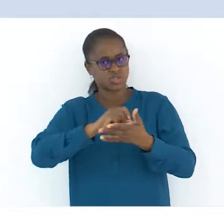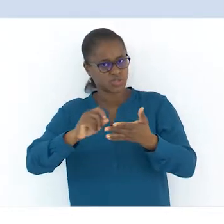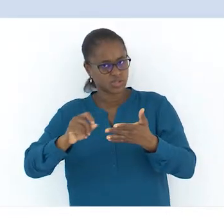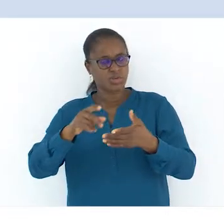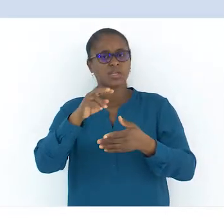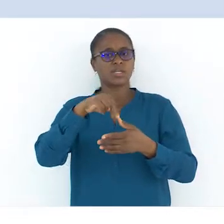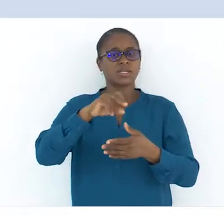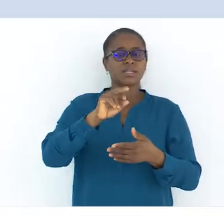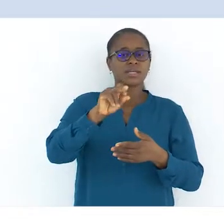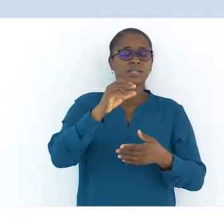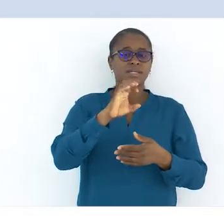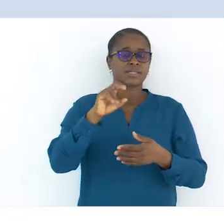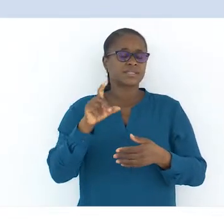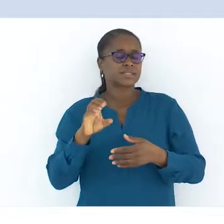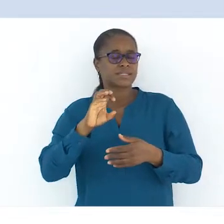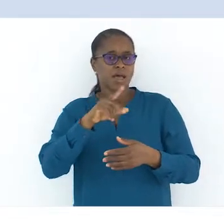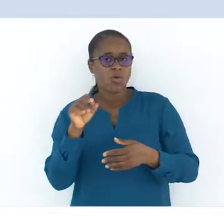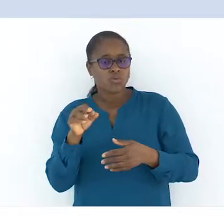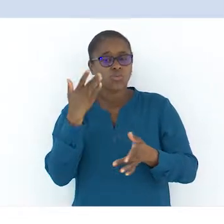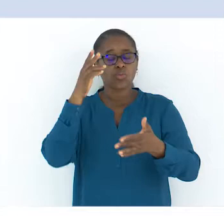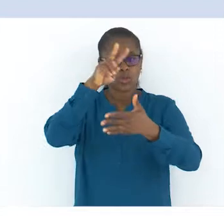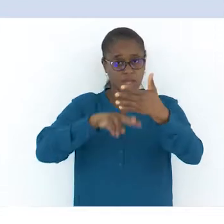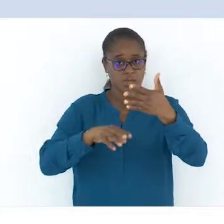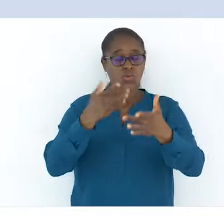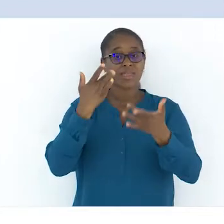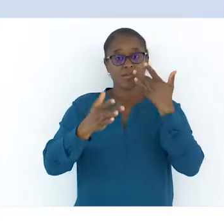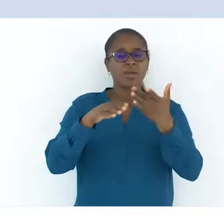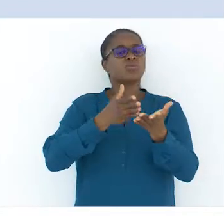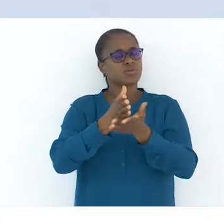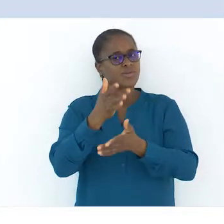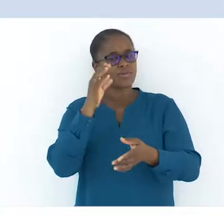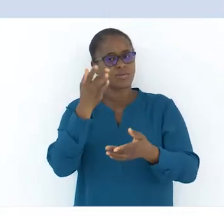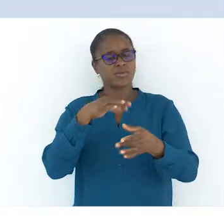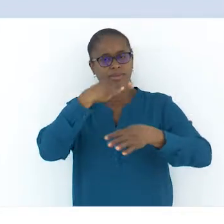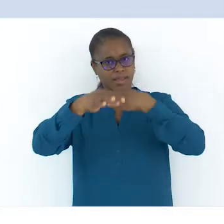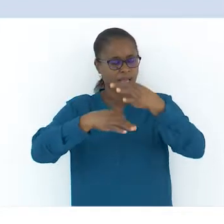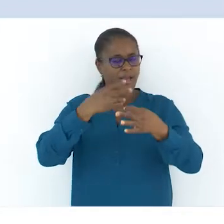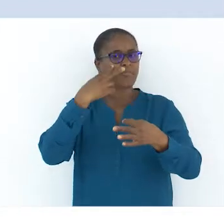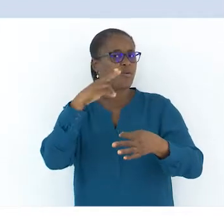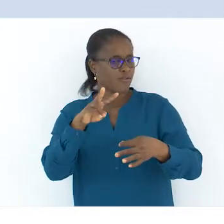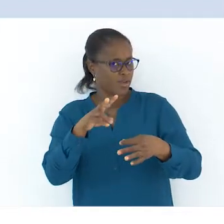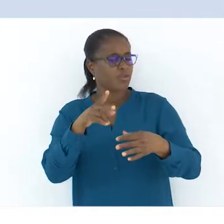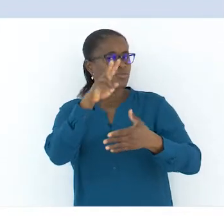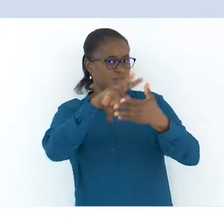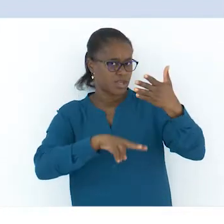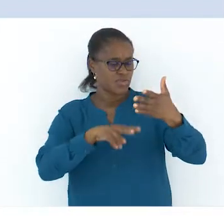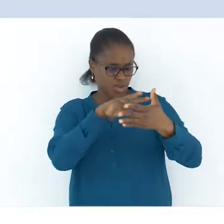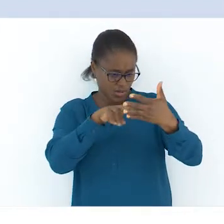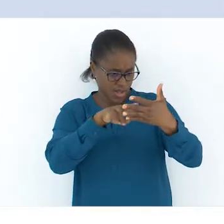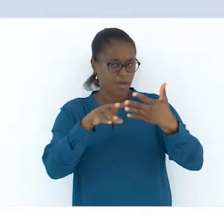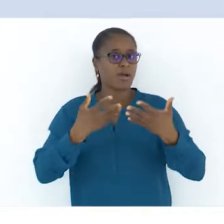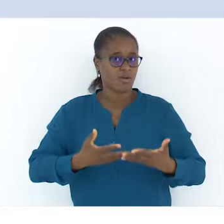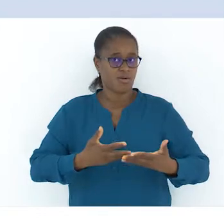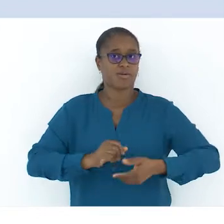narração, enquanto que no texto dramático predomina o diálogo, conforme nós acabamos de ver no texto que lemos.